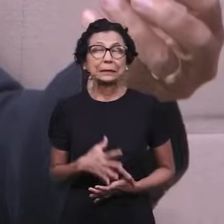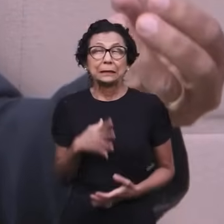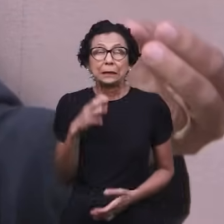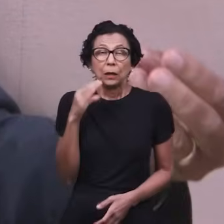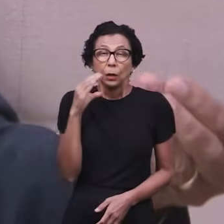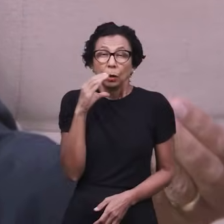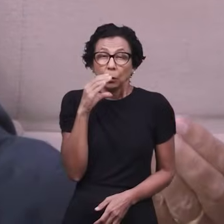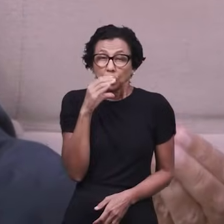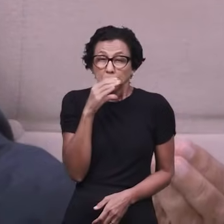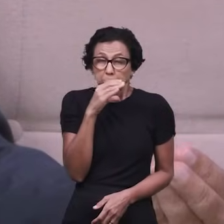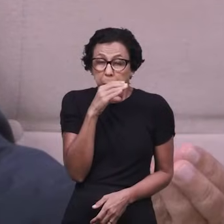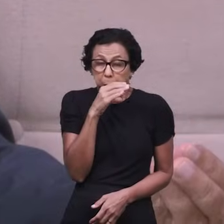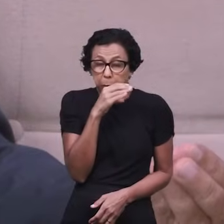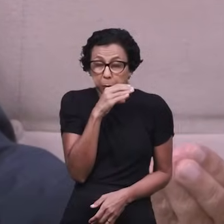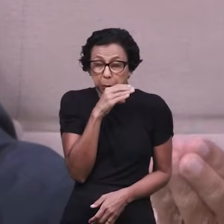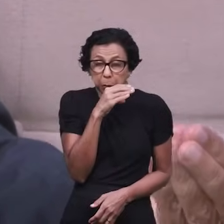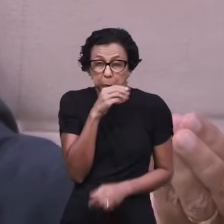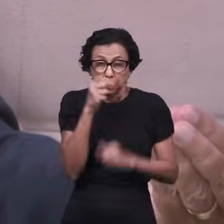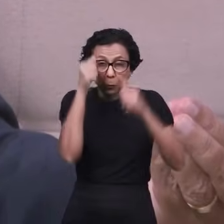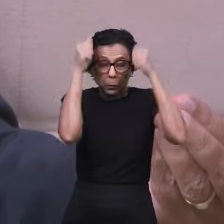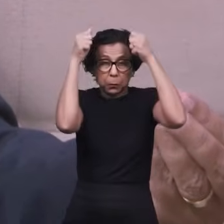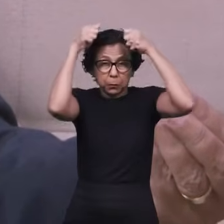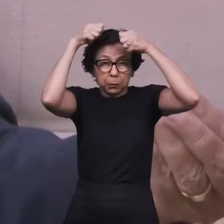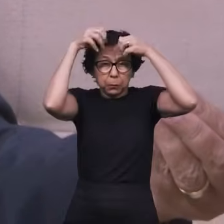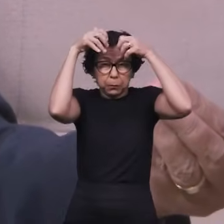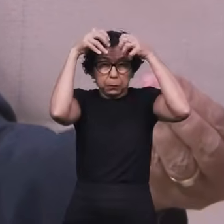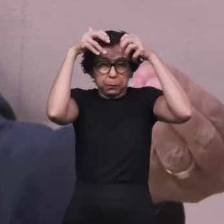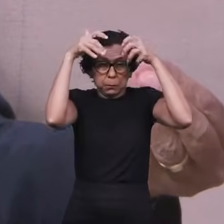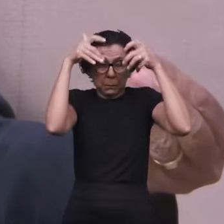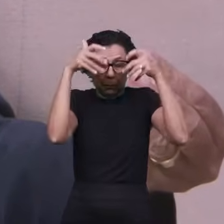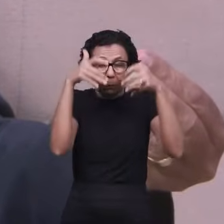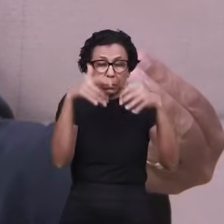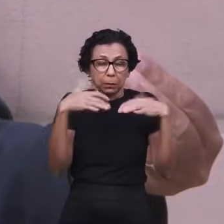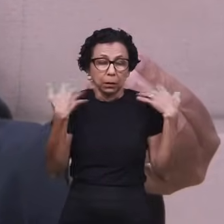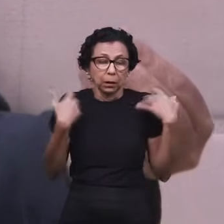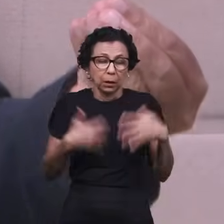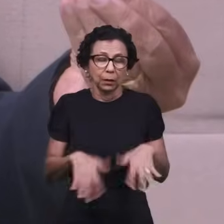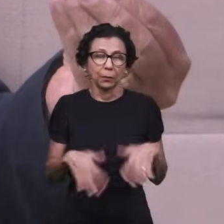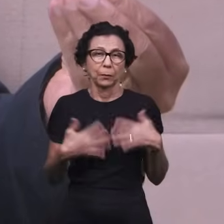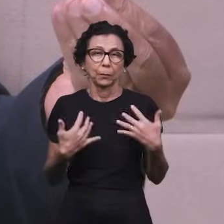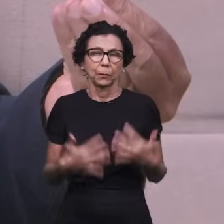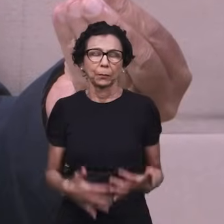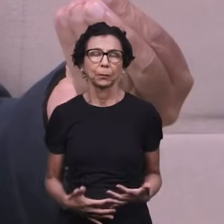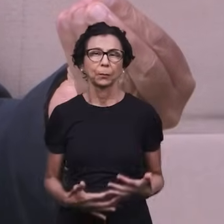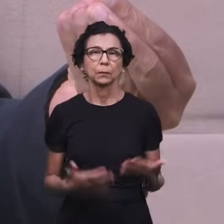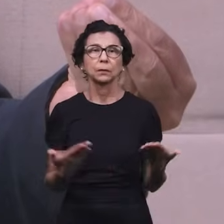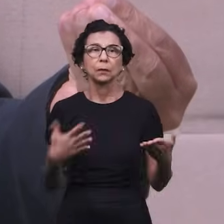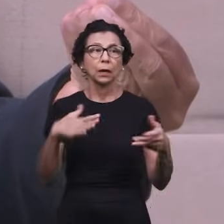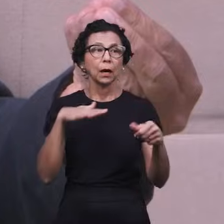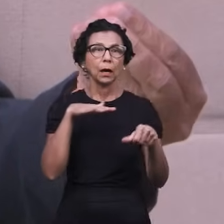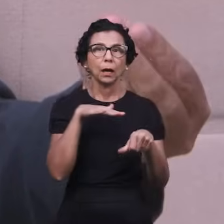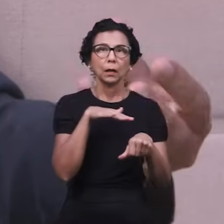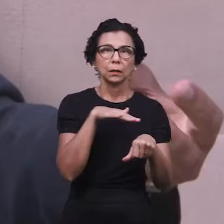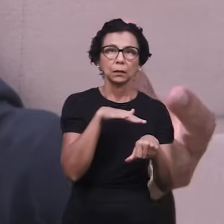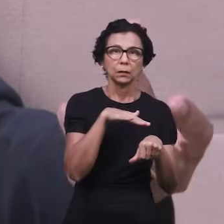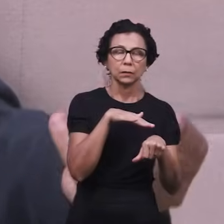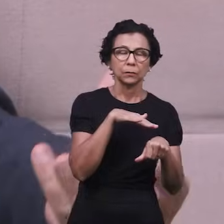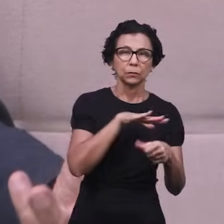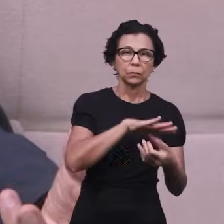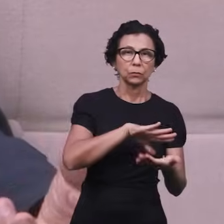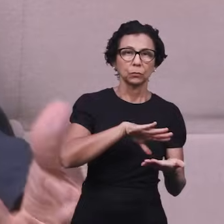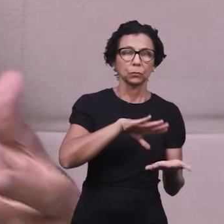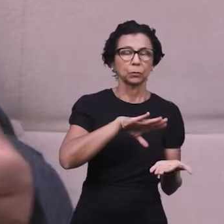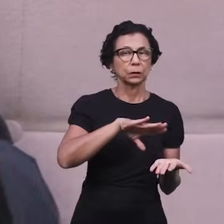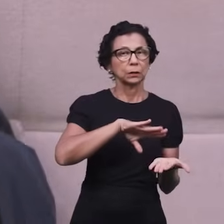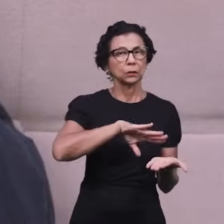excessivamente quente de dia e muito frio à noite. Né? Então,